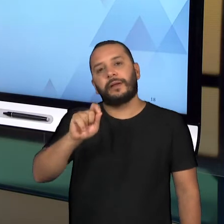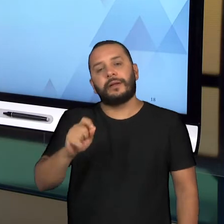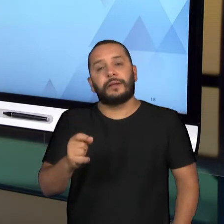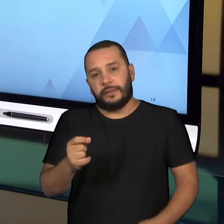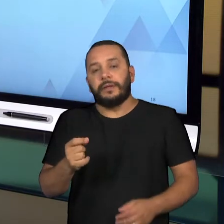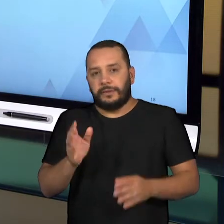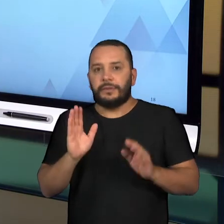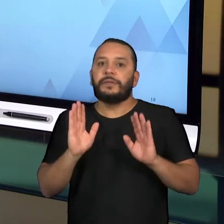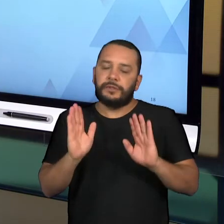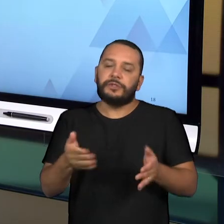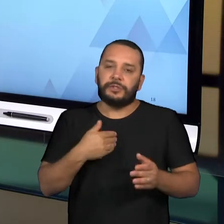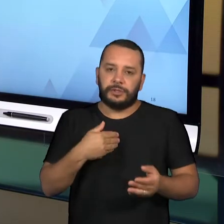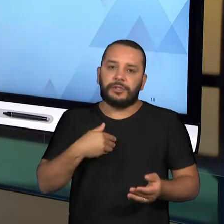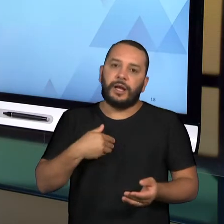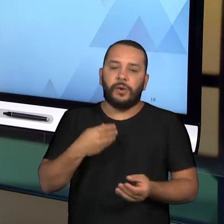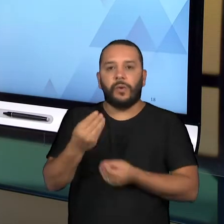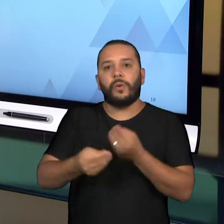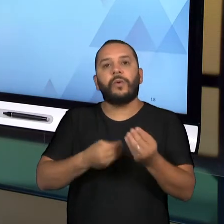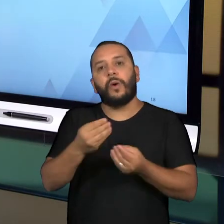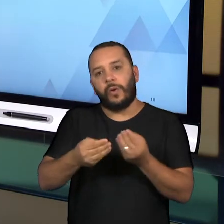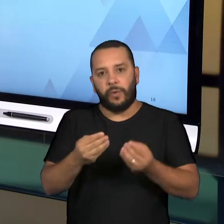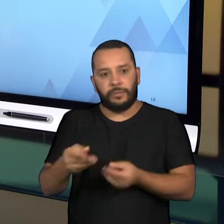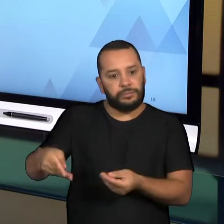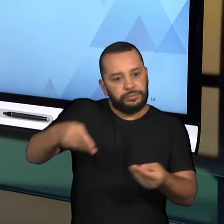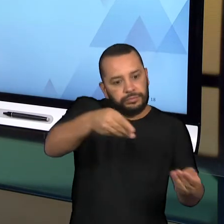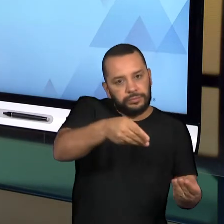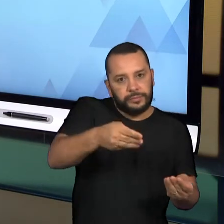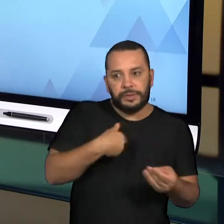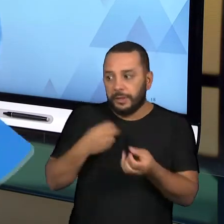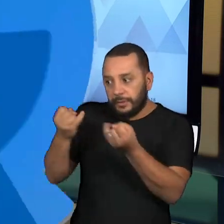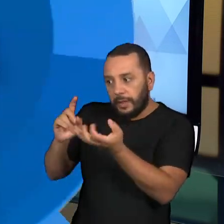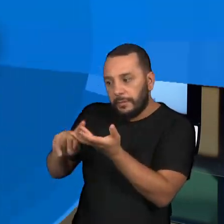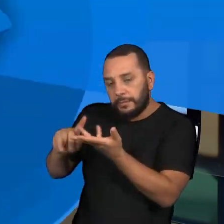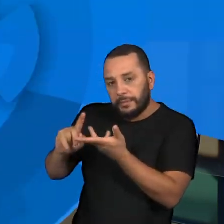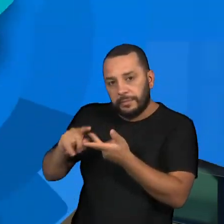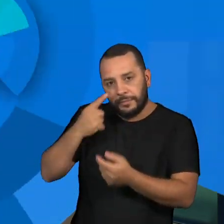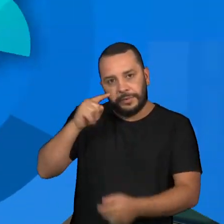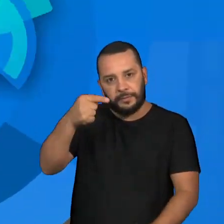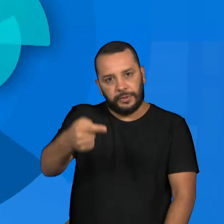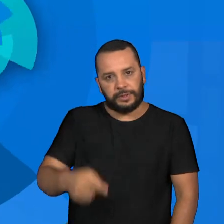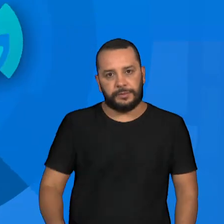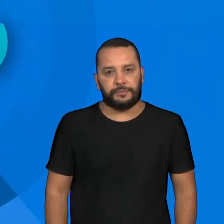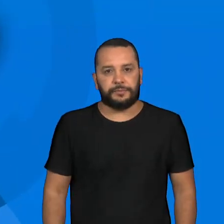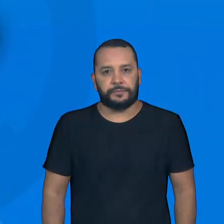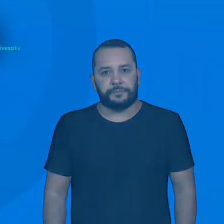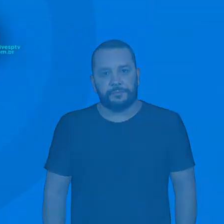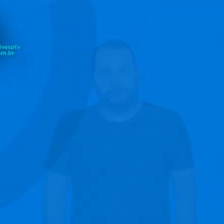retorno que vocês irão receber para aperfeiçoar o material para entrega final